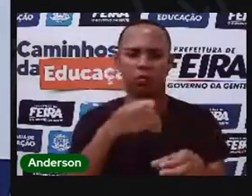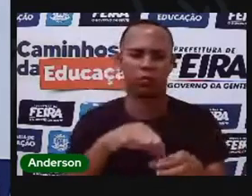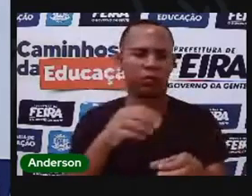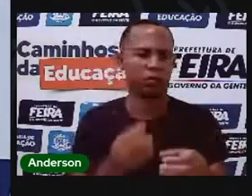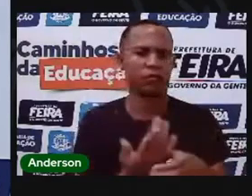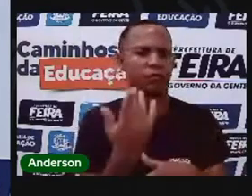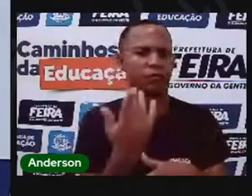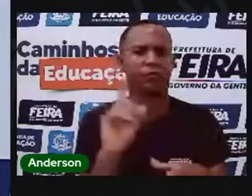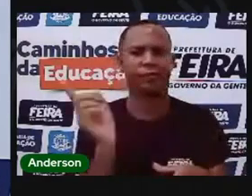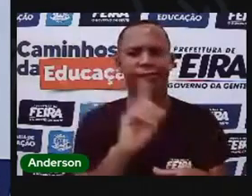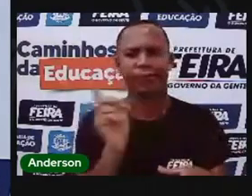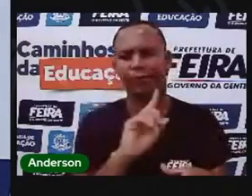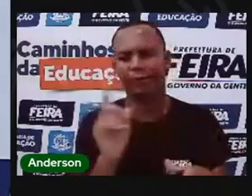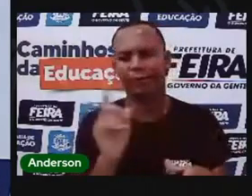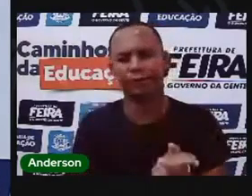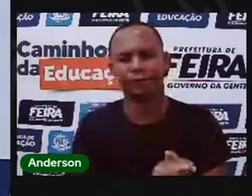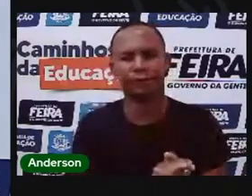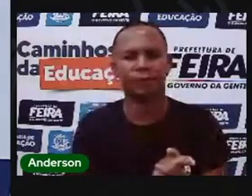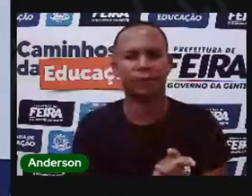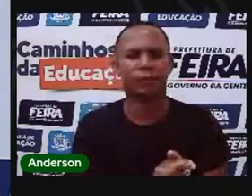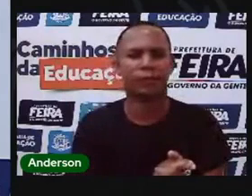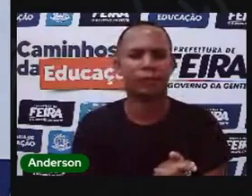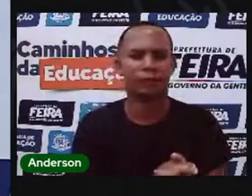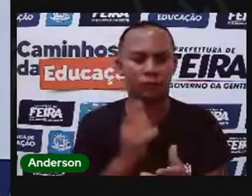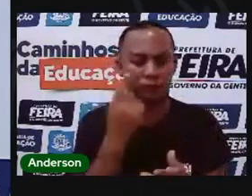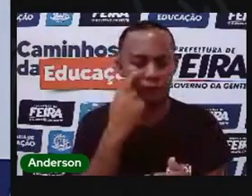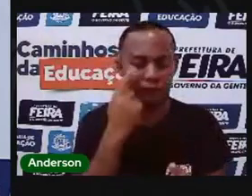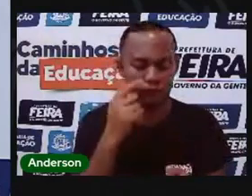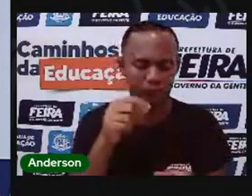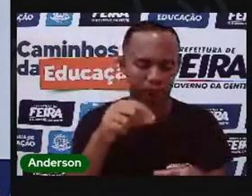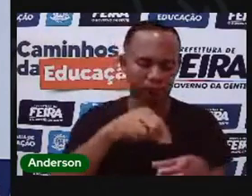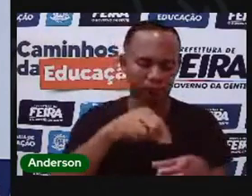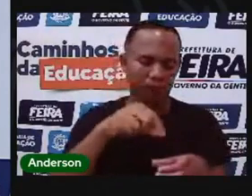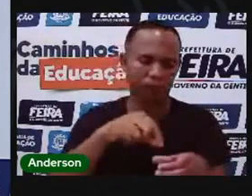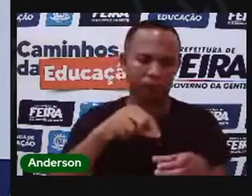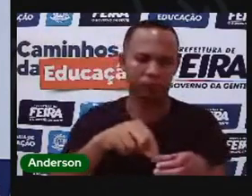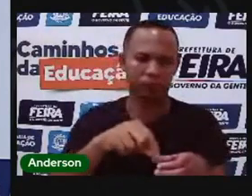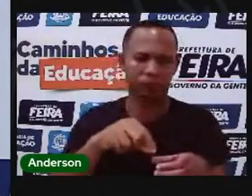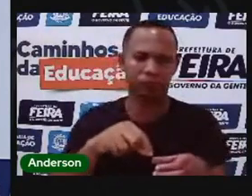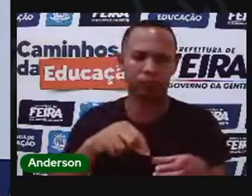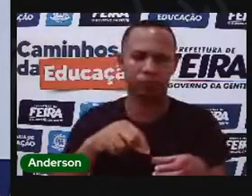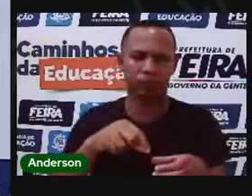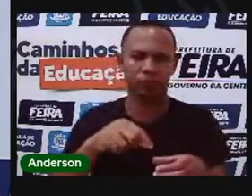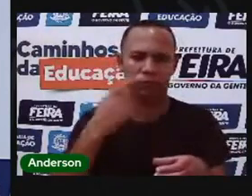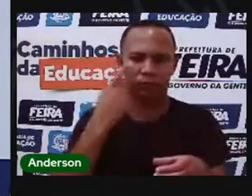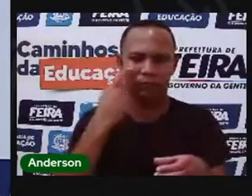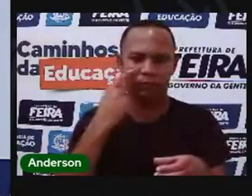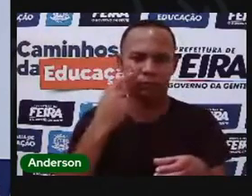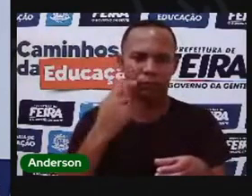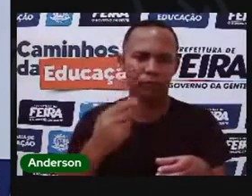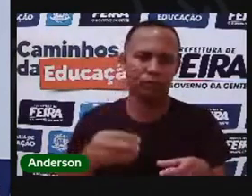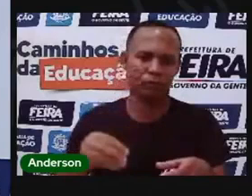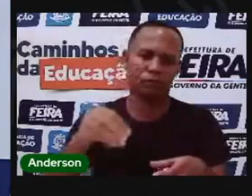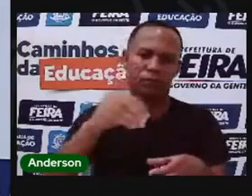plantar e ele nascer, certo? Mas aí você vai fazer o seguinte: plantei aqui o feijão, bonitinho, coloquei aqui no meu potinho, e aí eu